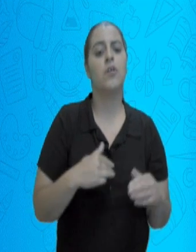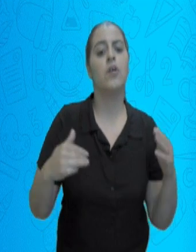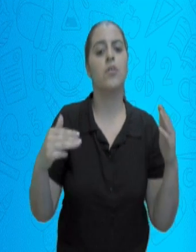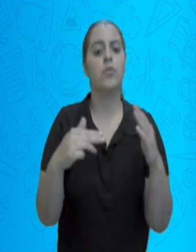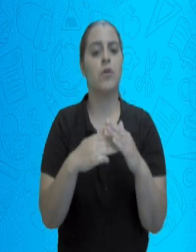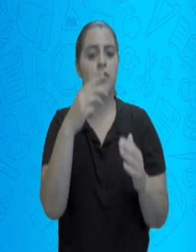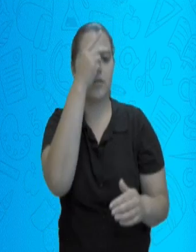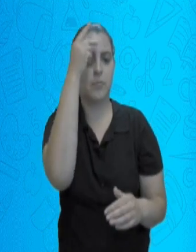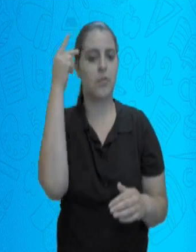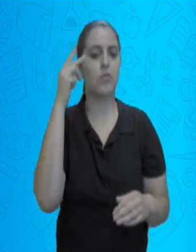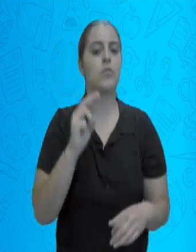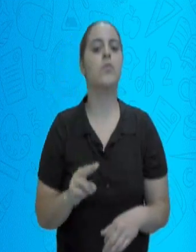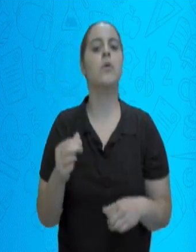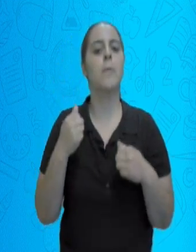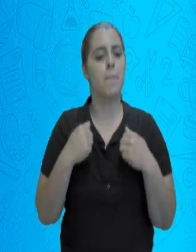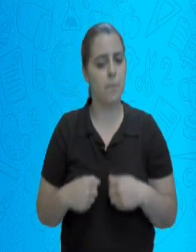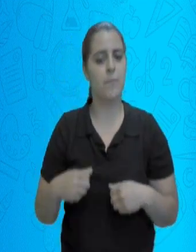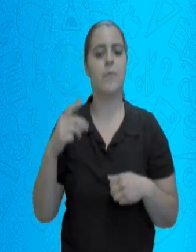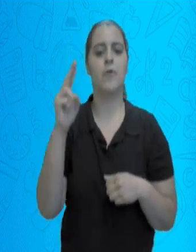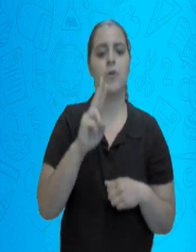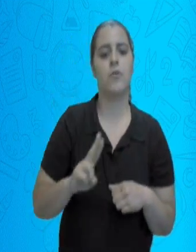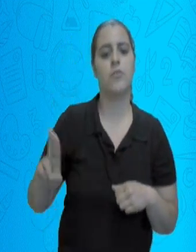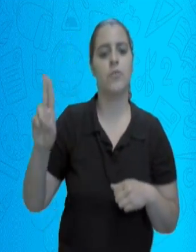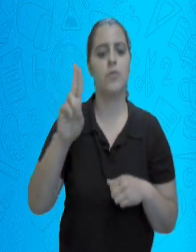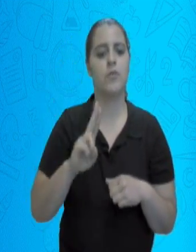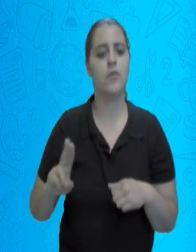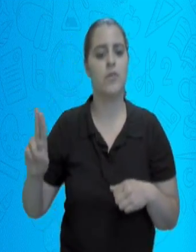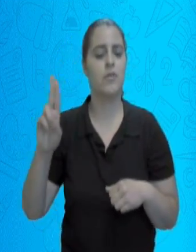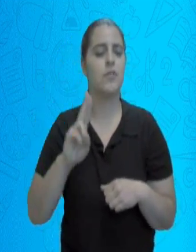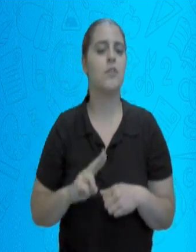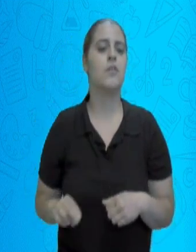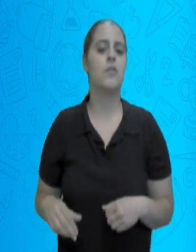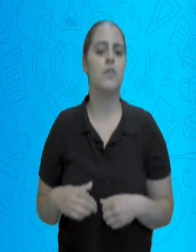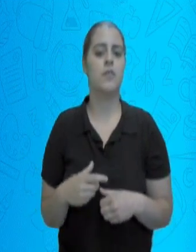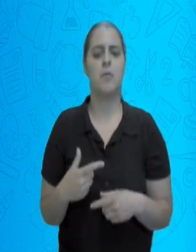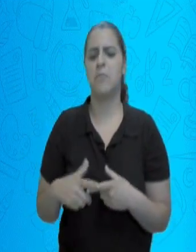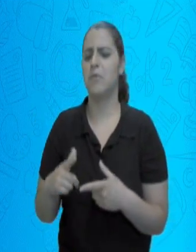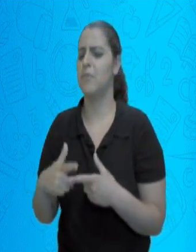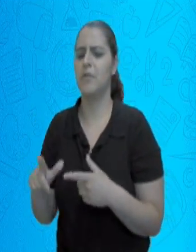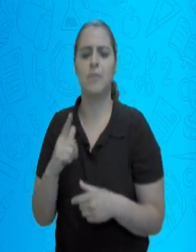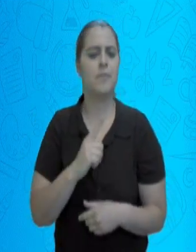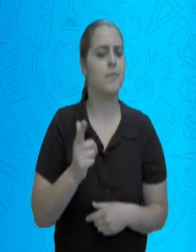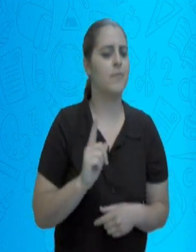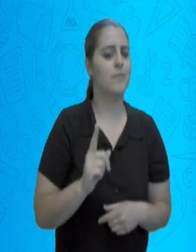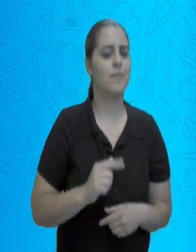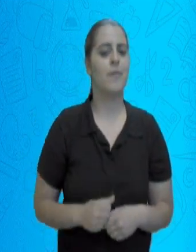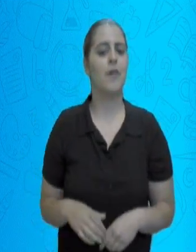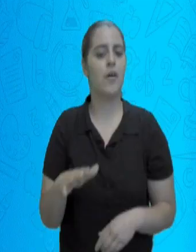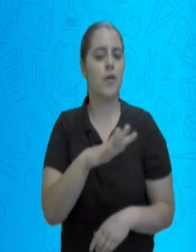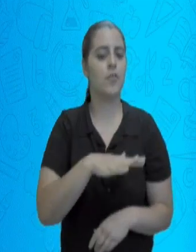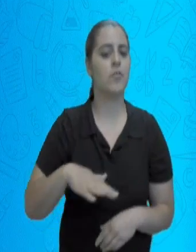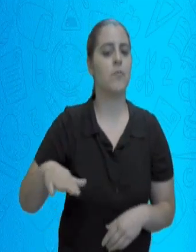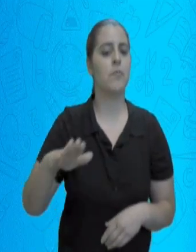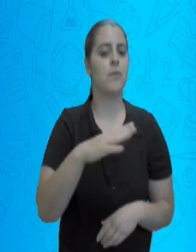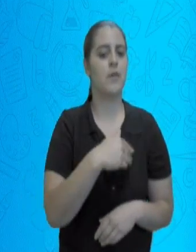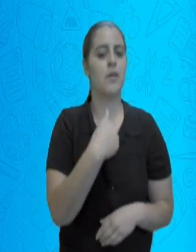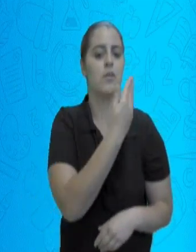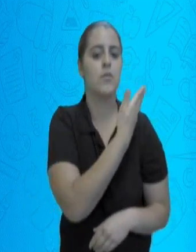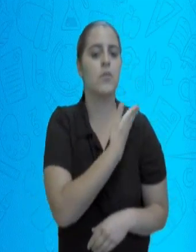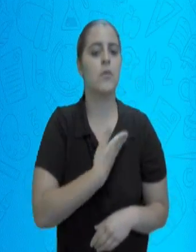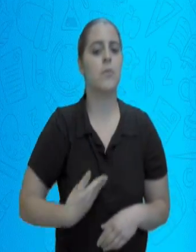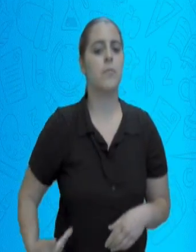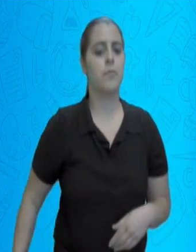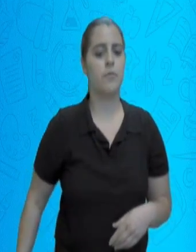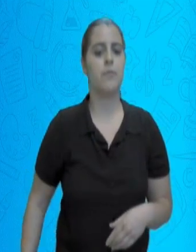sociedade, todo mundo pode usar, todo mundo pode usufruir, sem nenhum problema. Mas ela é um espaço público, isso